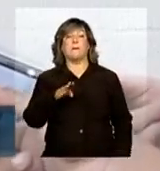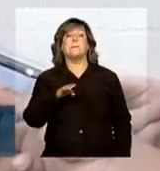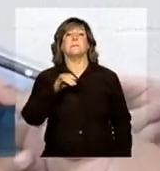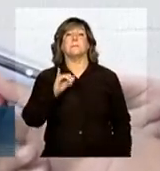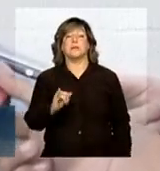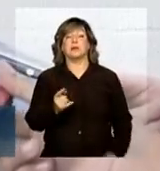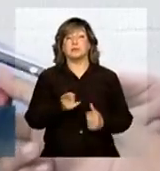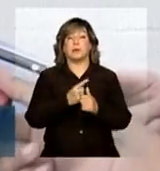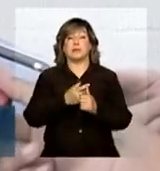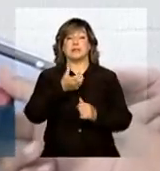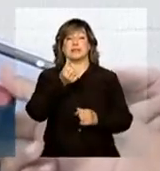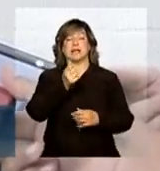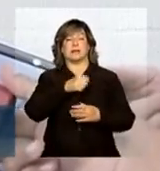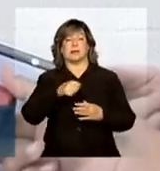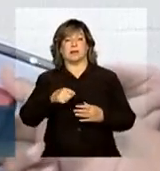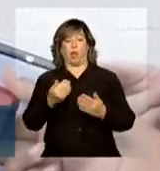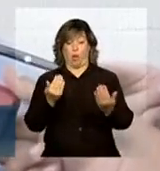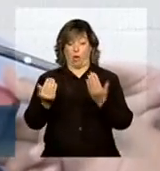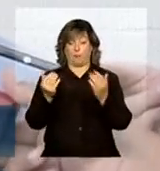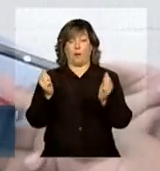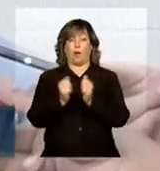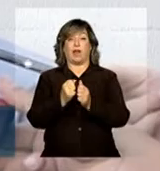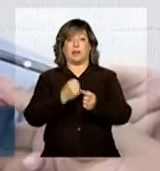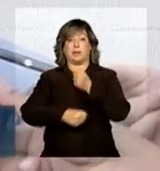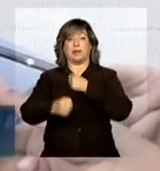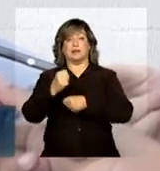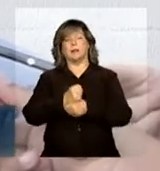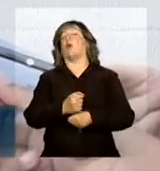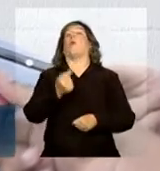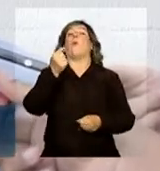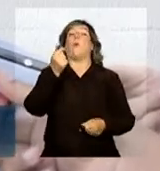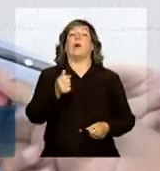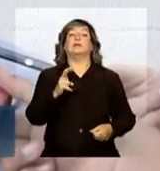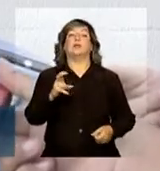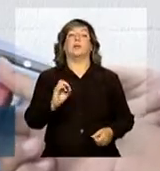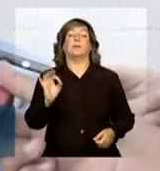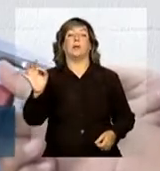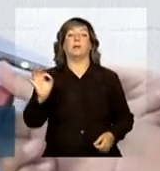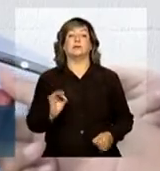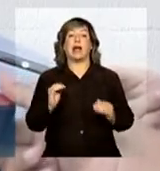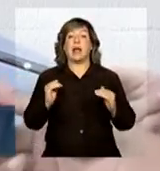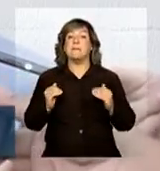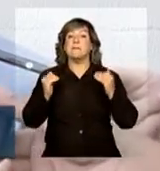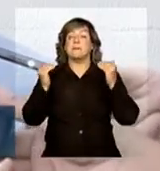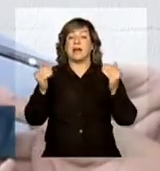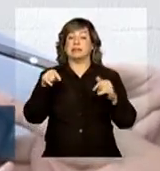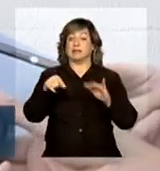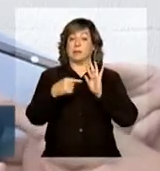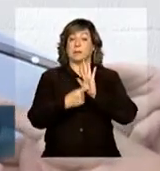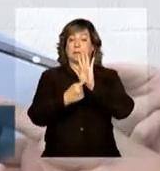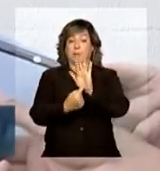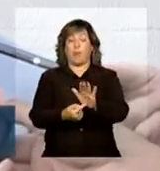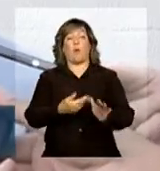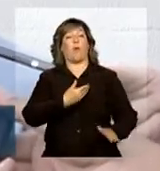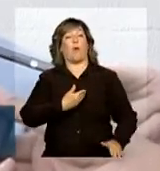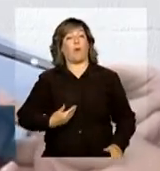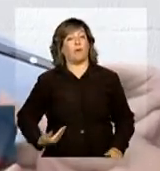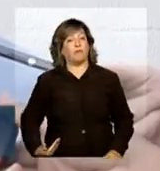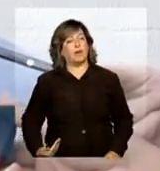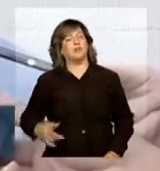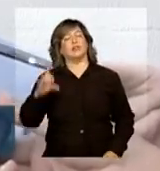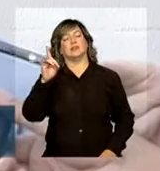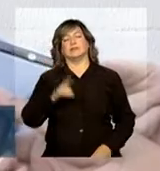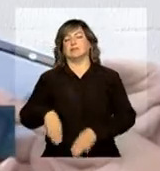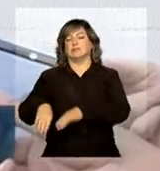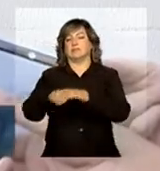primeiros 6 meses. Se comparado com o ano passado, foram quase 50% a mais. Isso mostra que o governo democratizou o